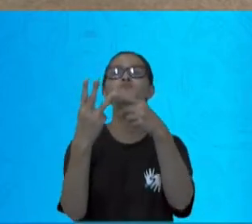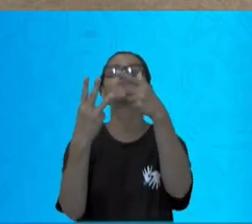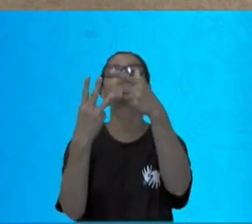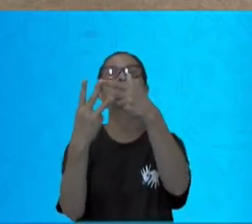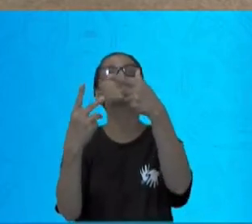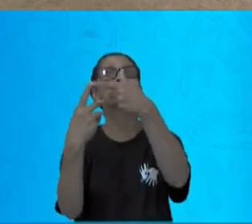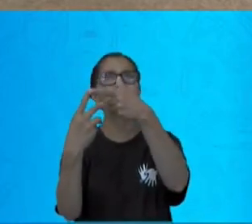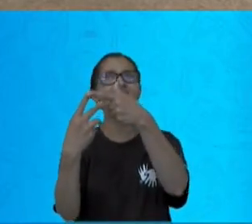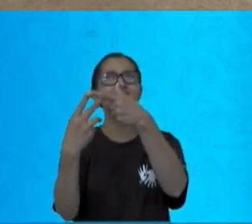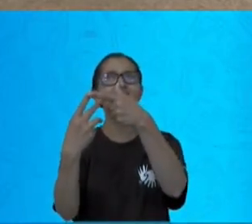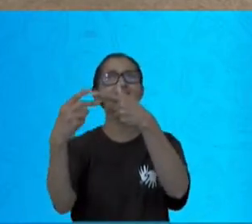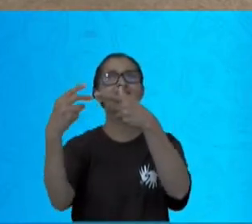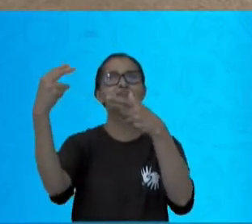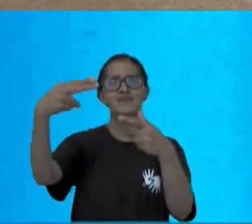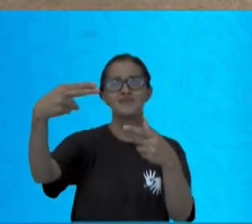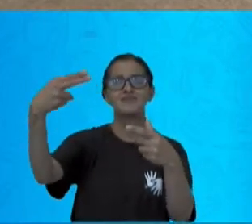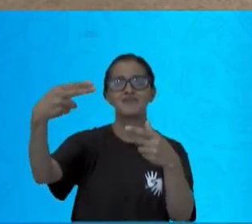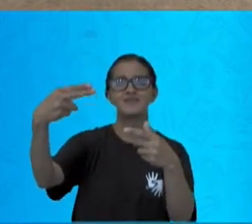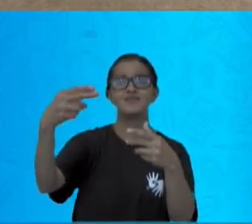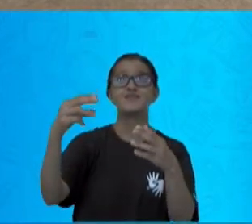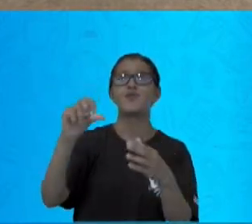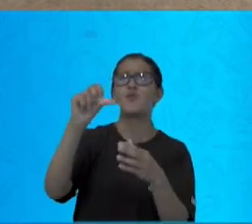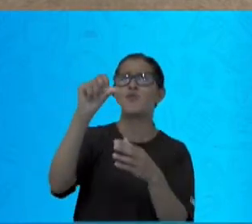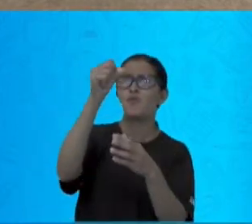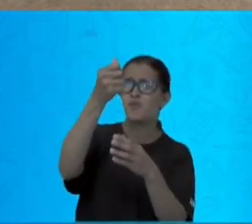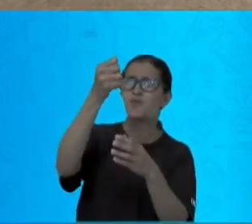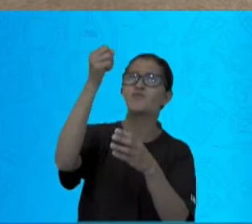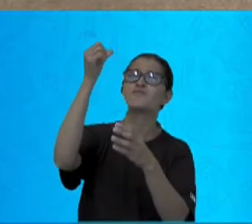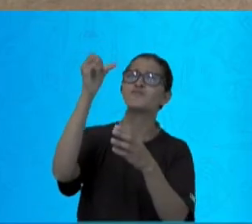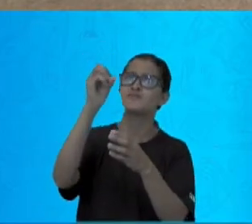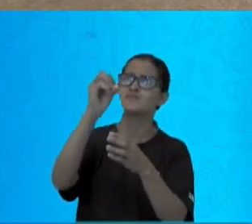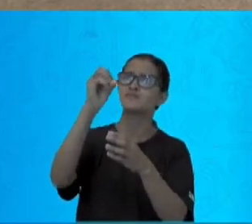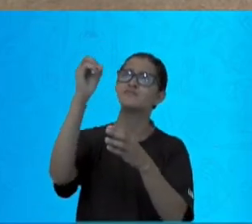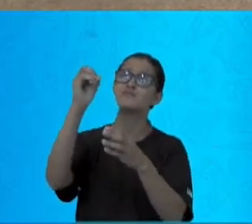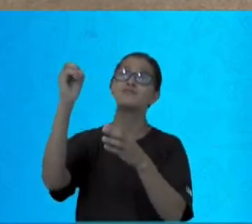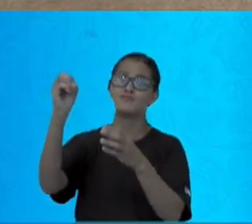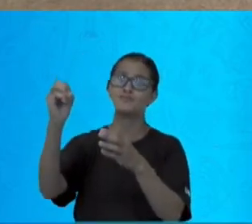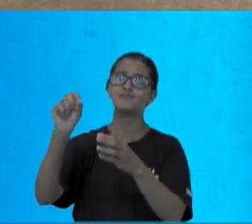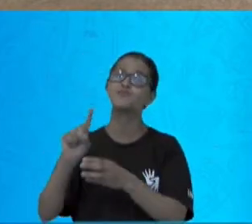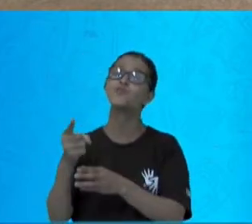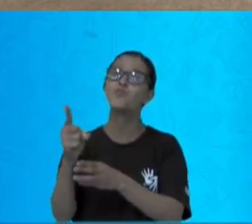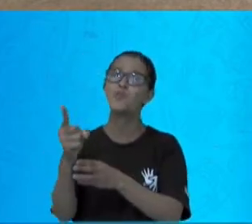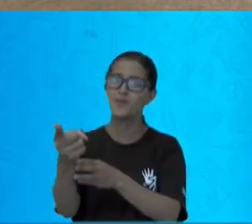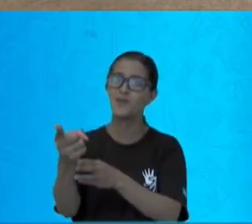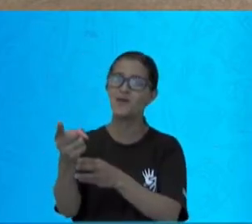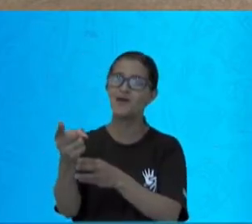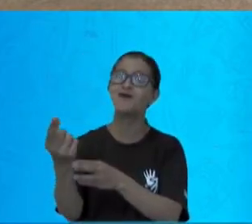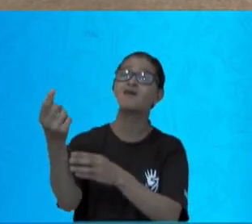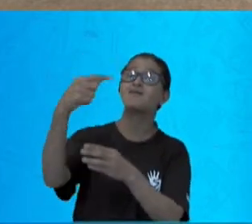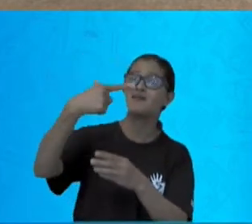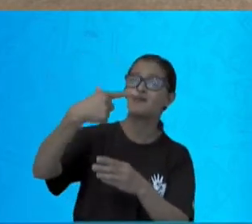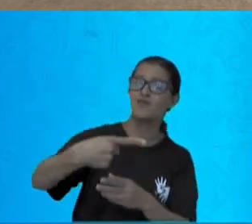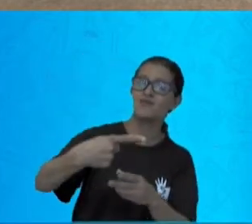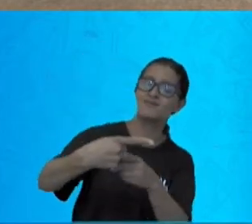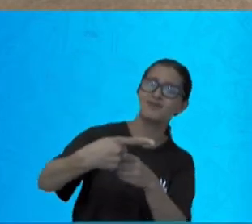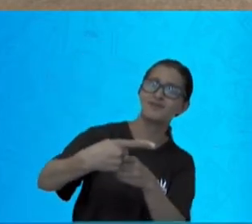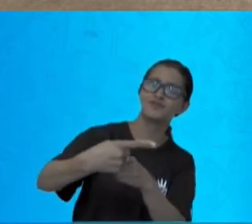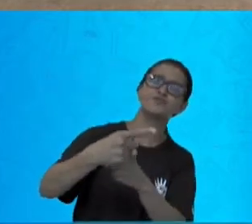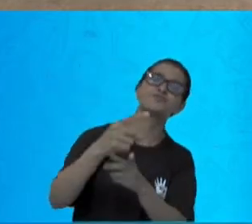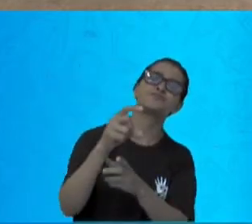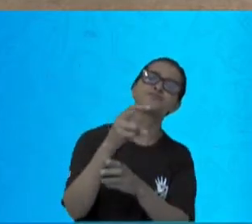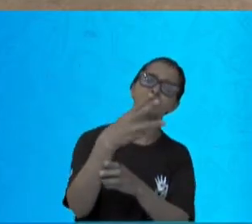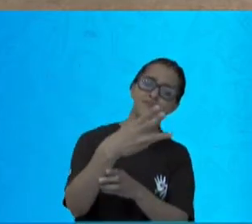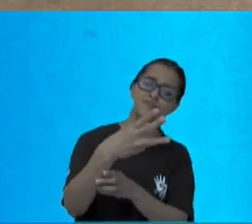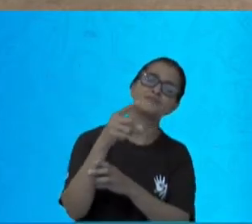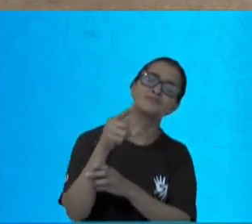1 zero vezes 3, 3 zero. Simples assim, né? 3 elevado ao cubo. 3 vezes 3, 9. 9 vezes